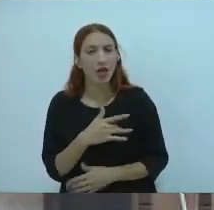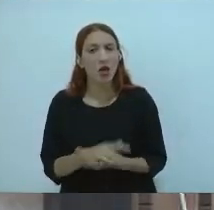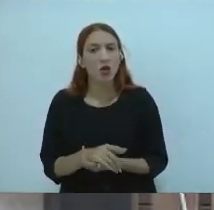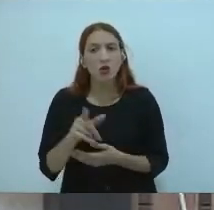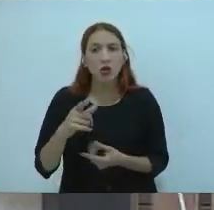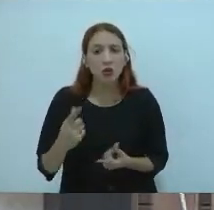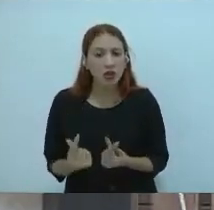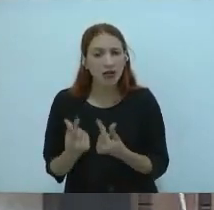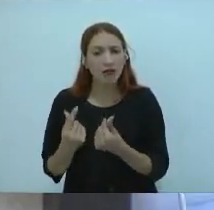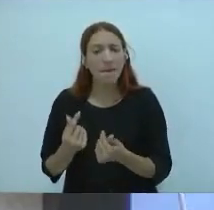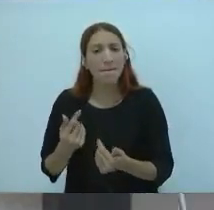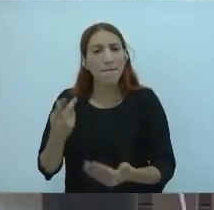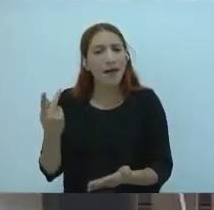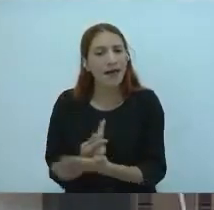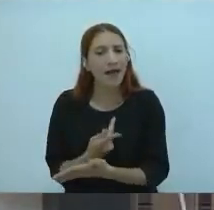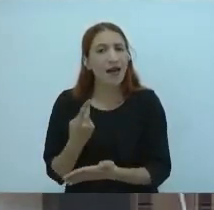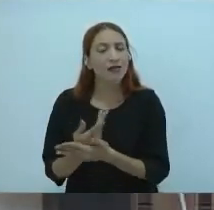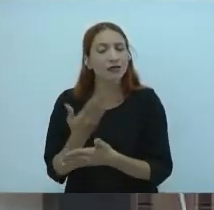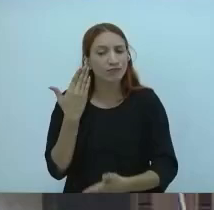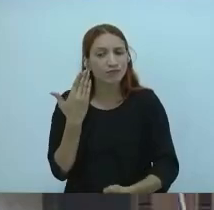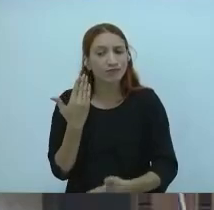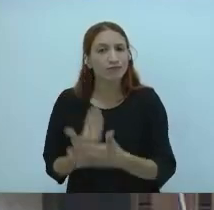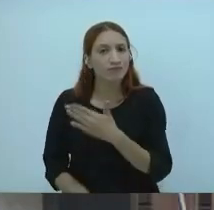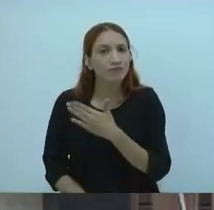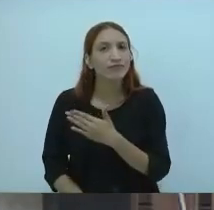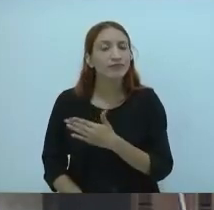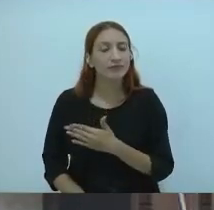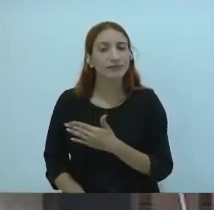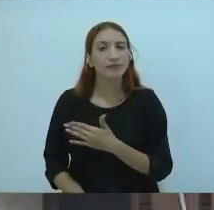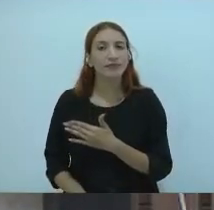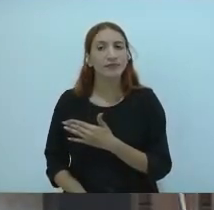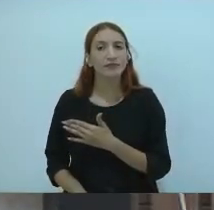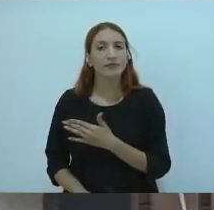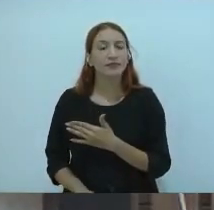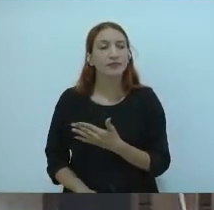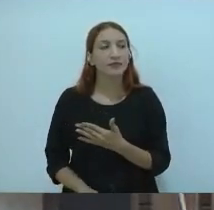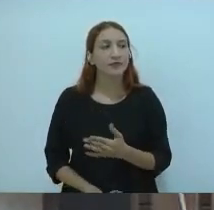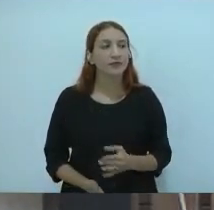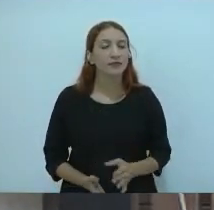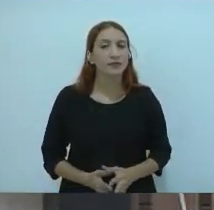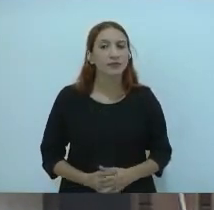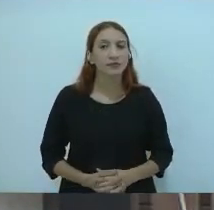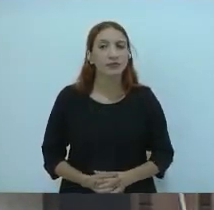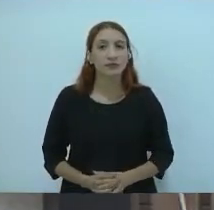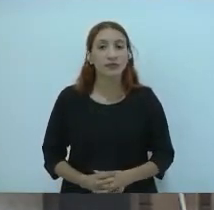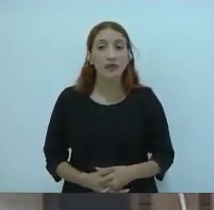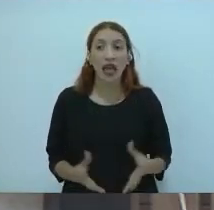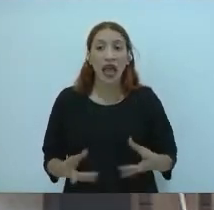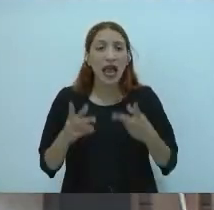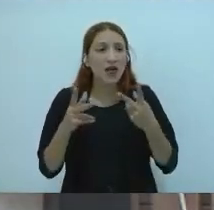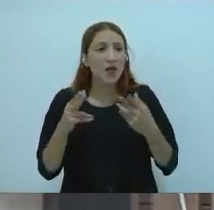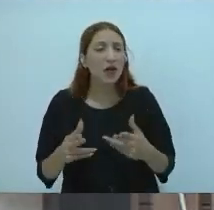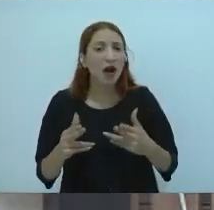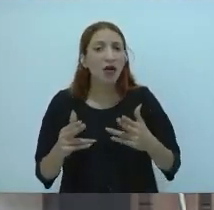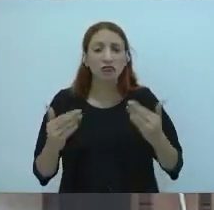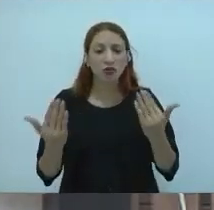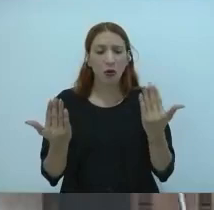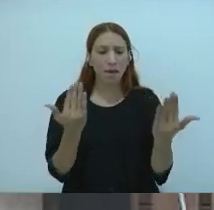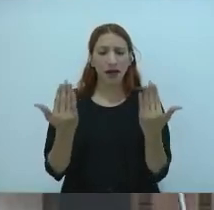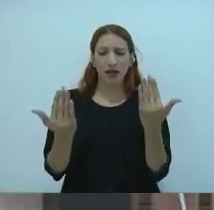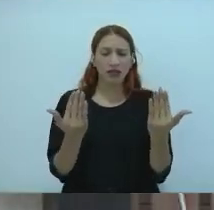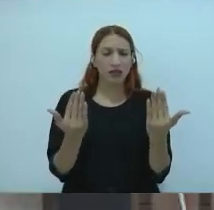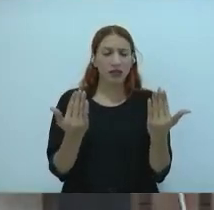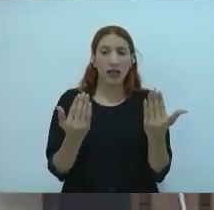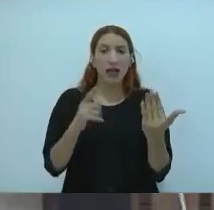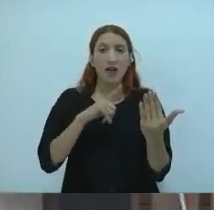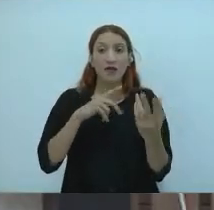rejeitadas pelo conselho de saúde municipal é como se o mesmo tivesse que bater um